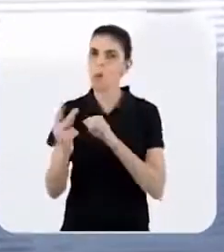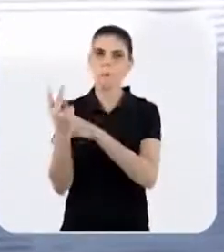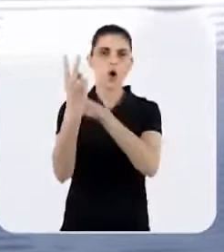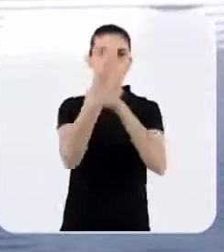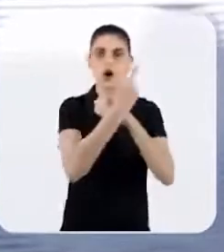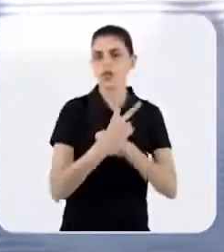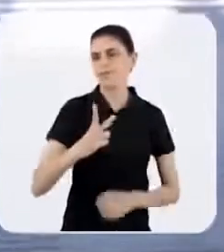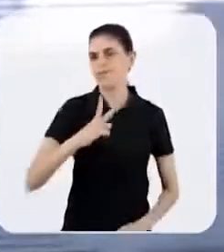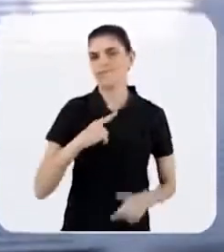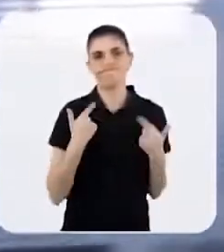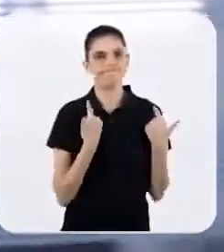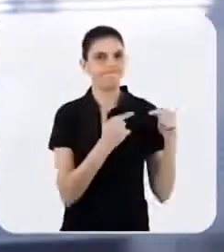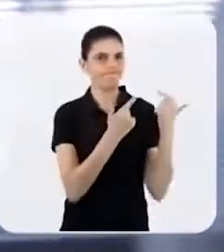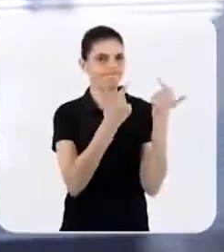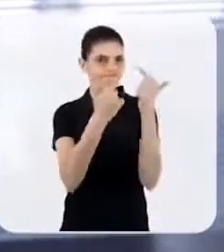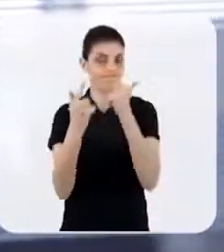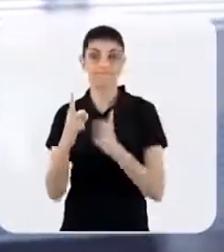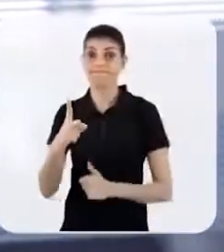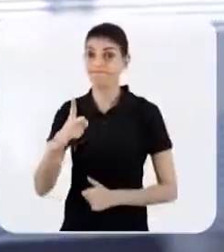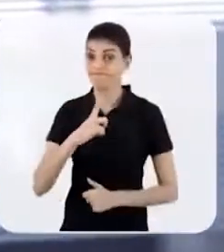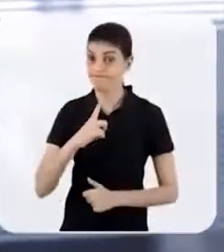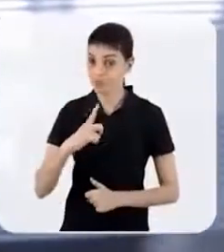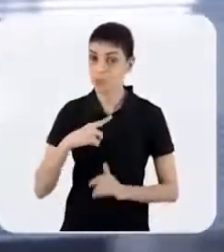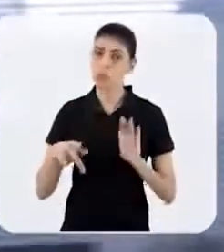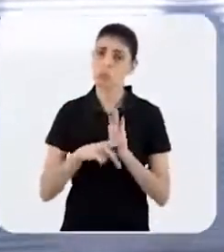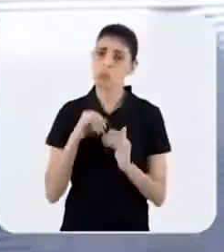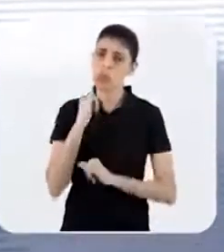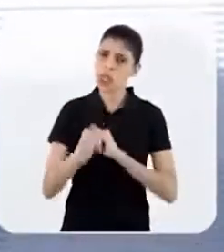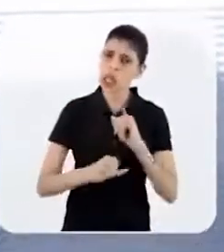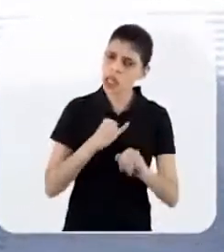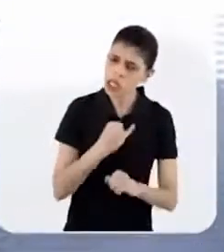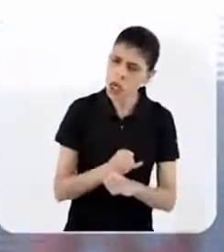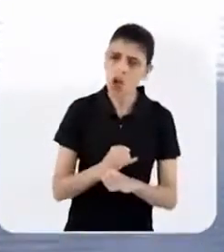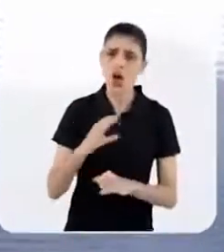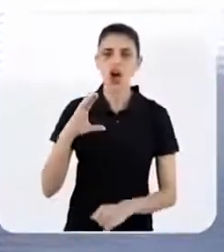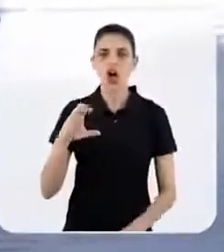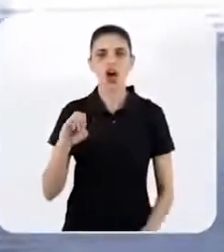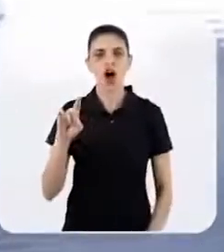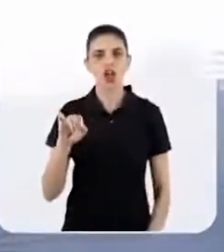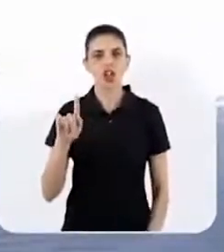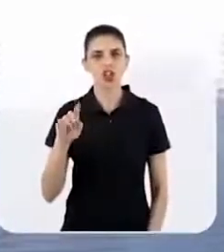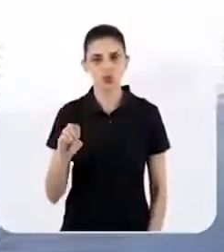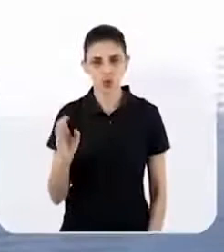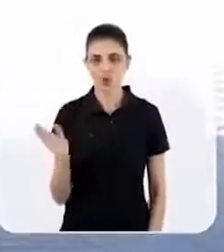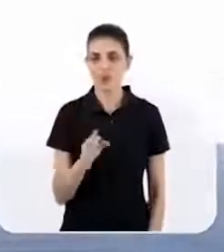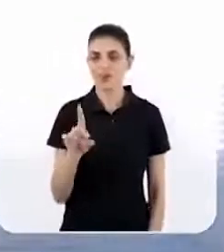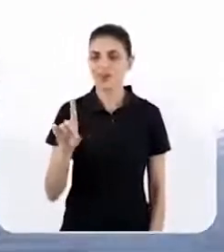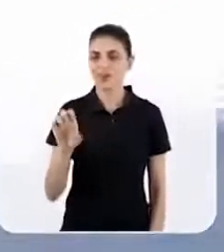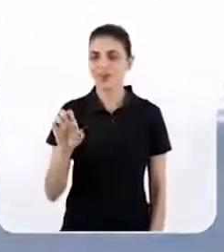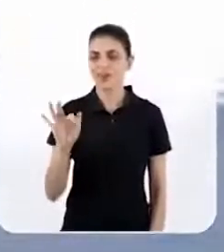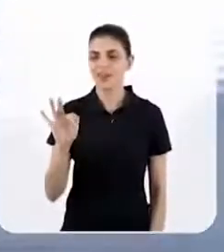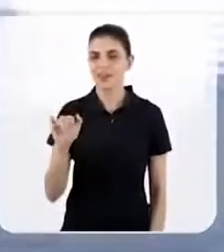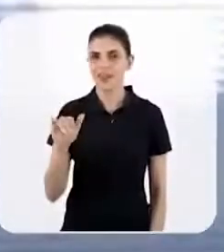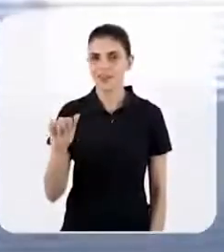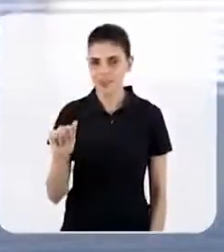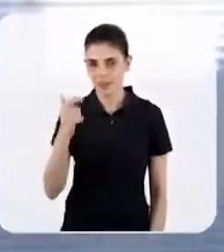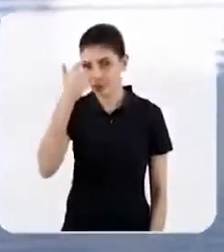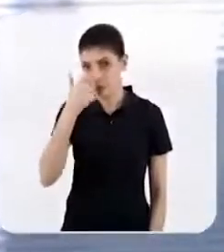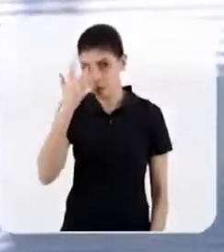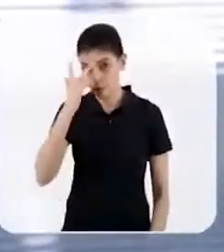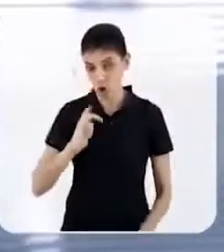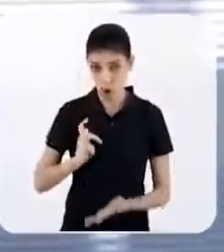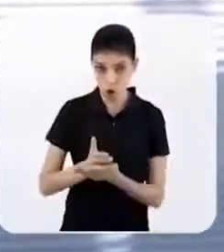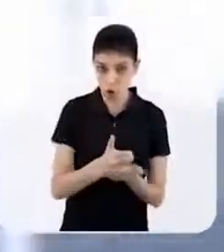de proteção da privacidade. A gente tem o Marco Civil da Internet, o Código de Defesa do Consumidor, Código Civil,